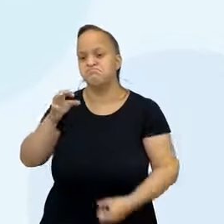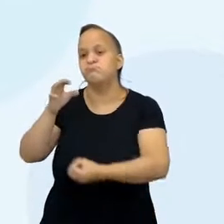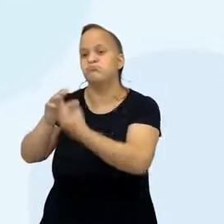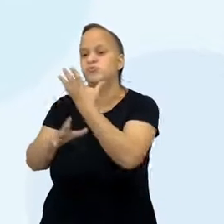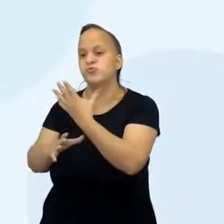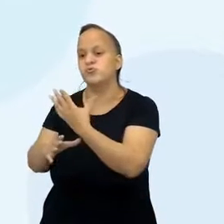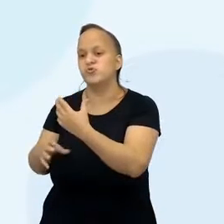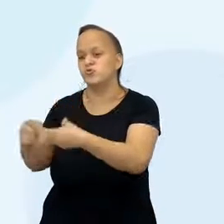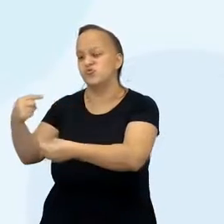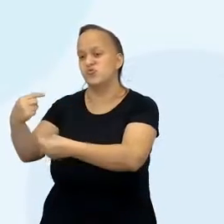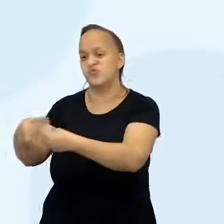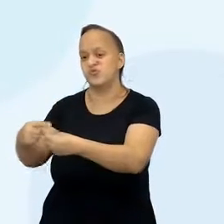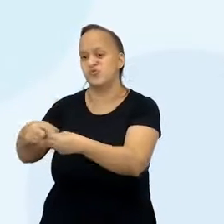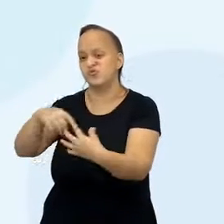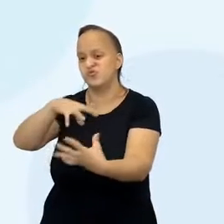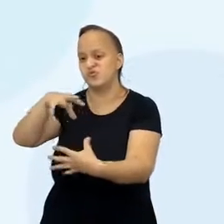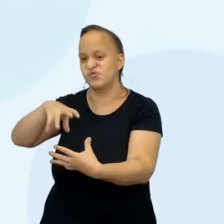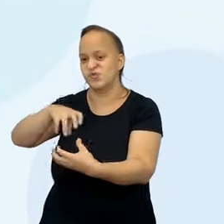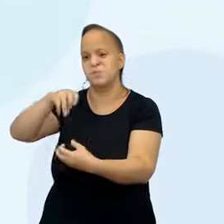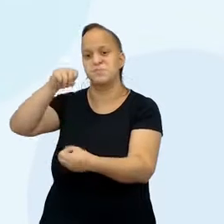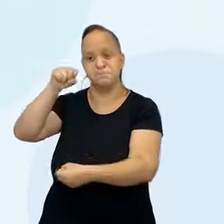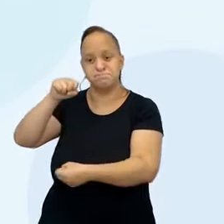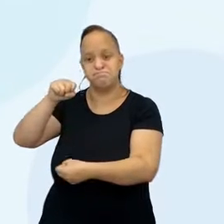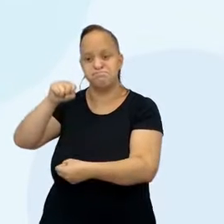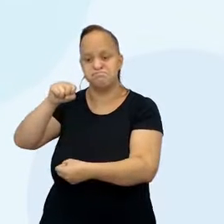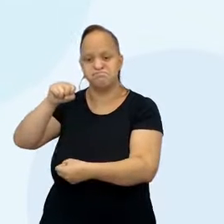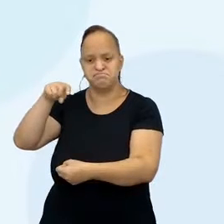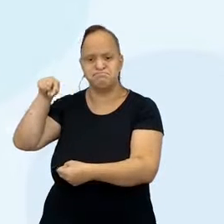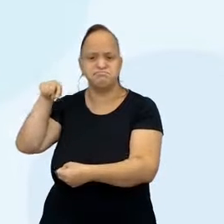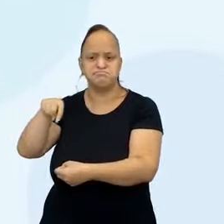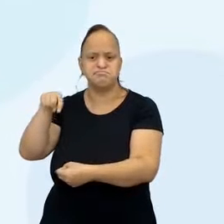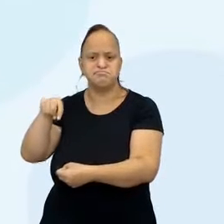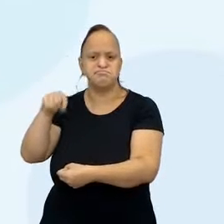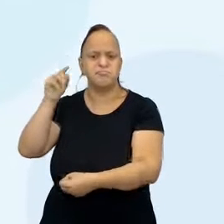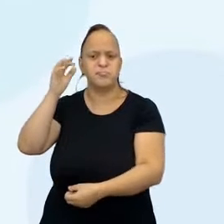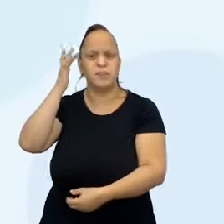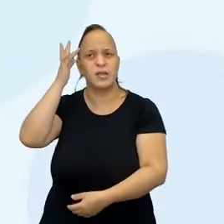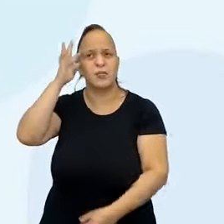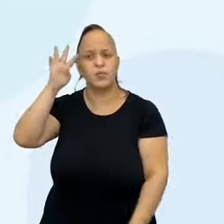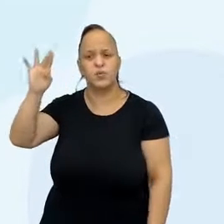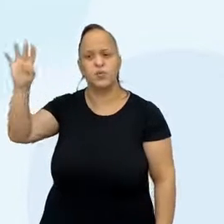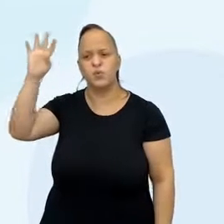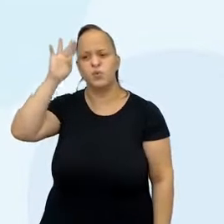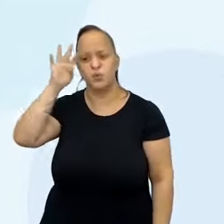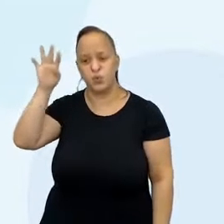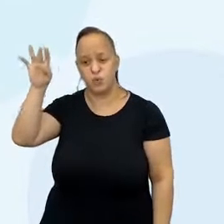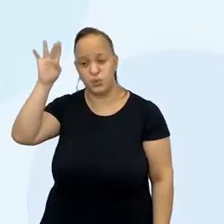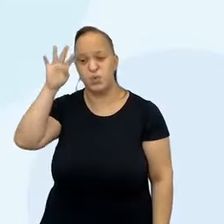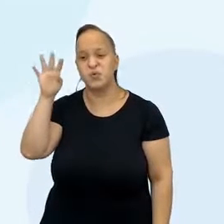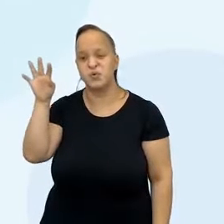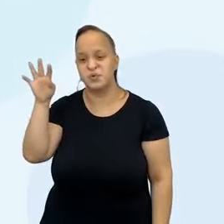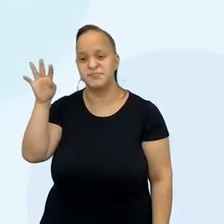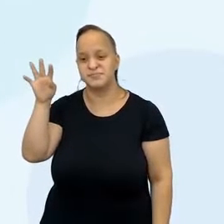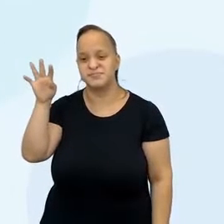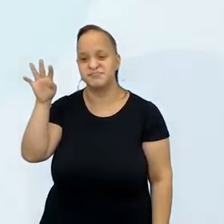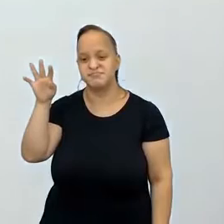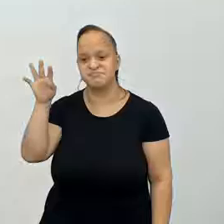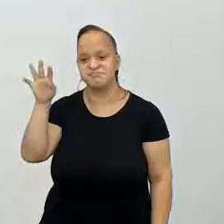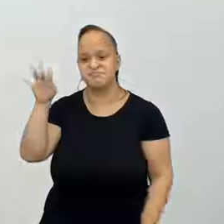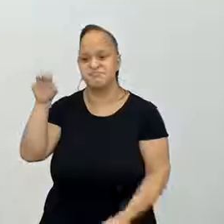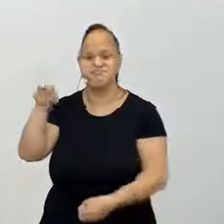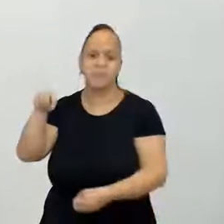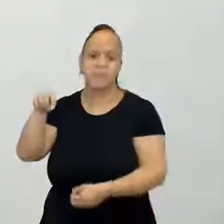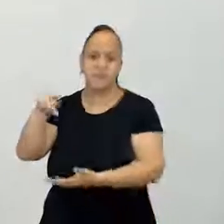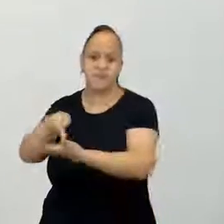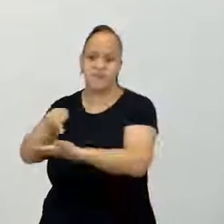né, sustentável, uma cidade mais ideal, né, num plano que não é né,